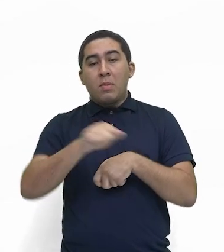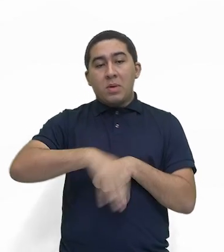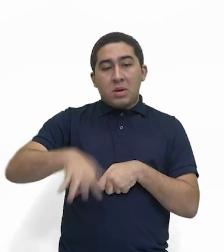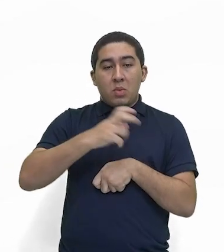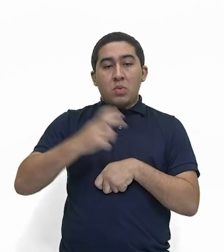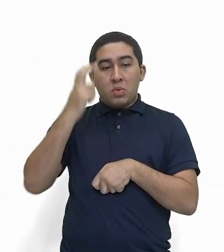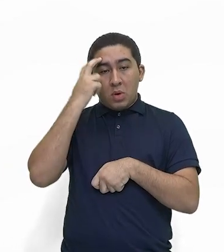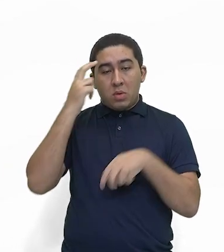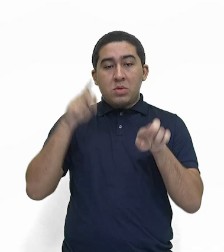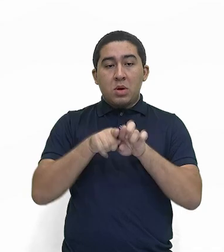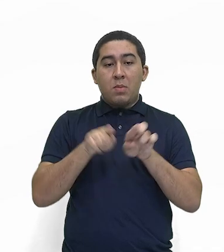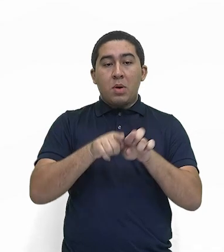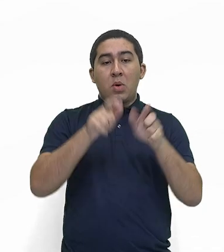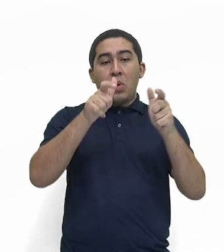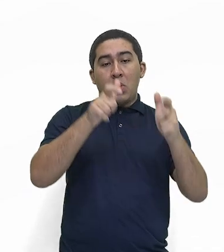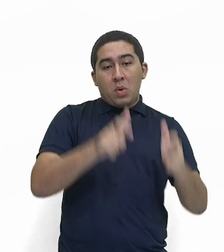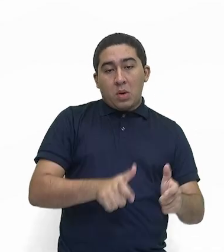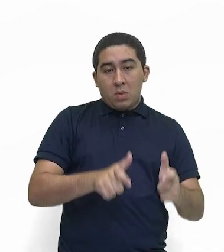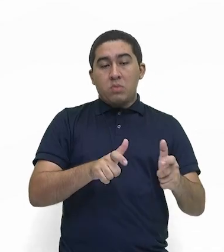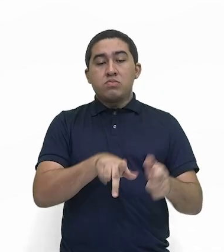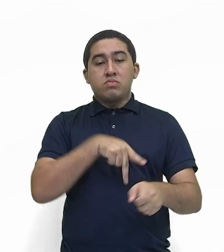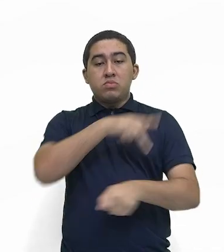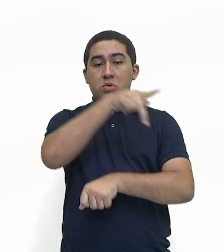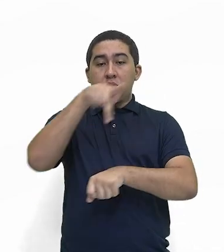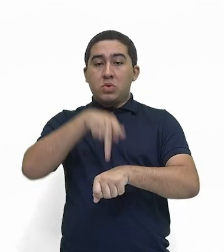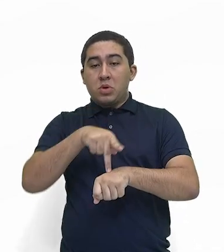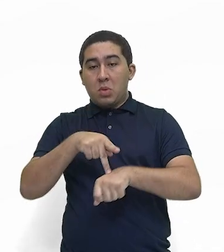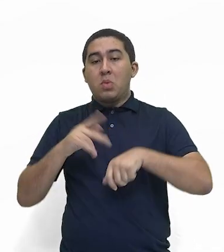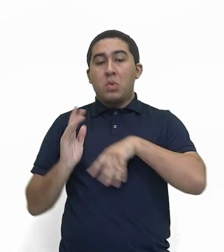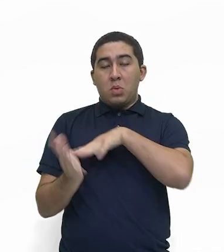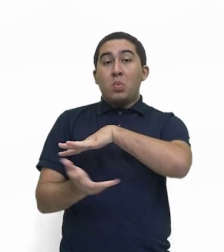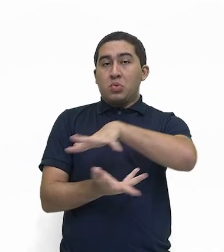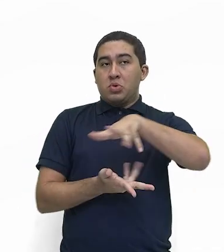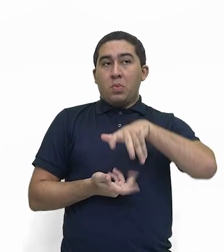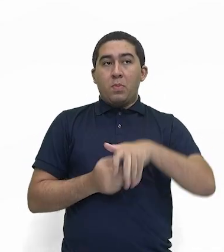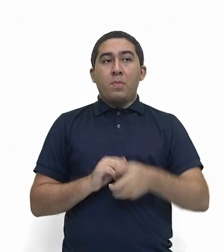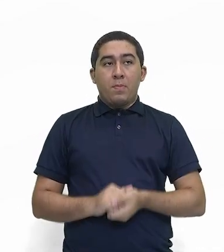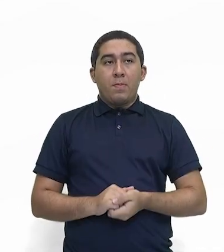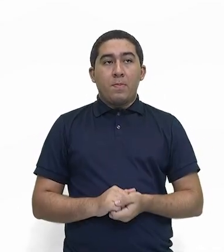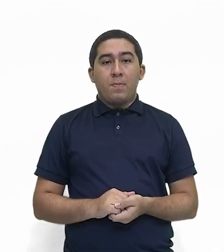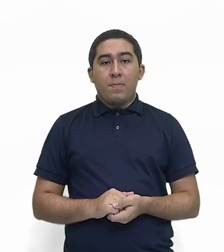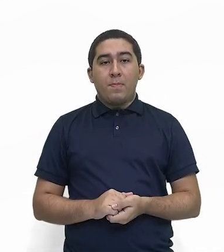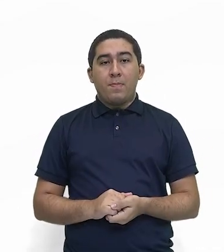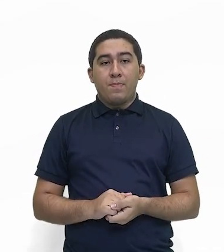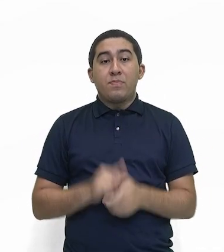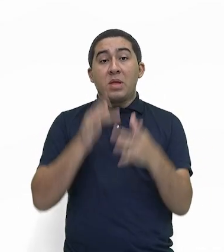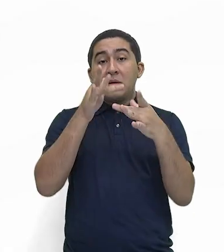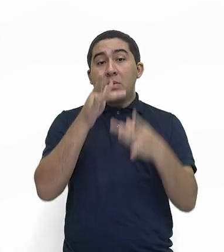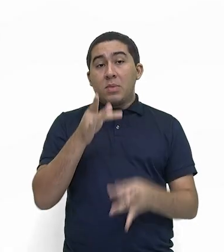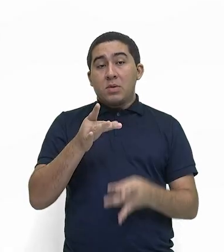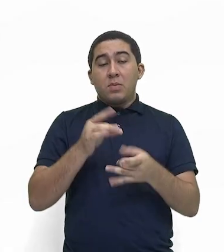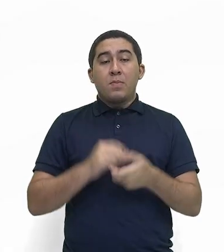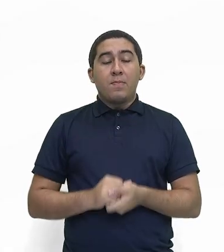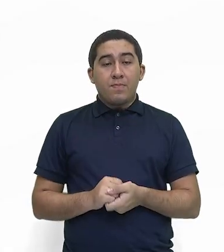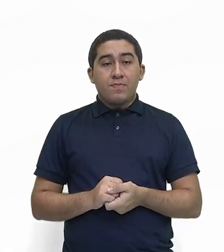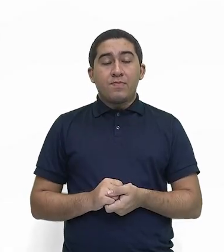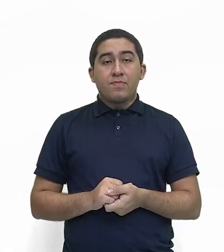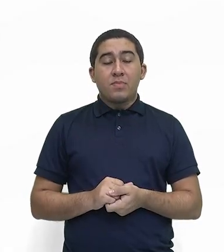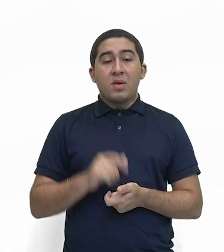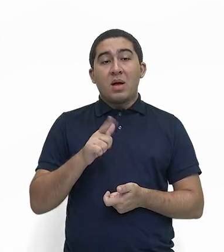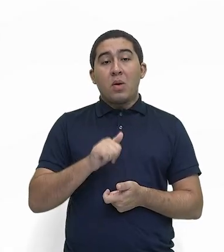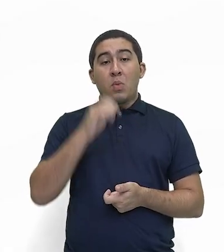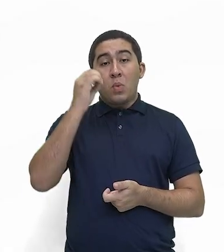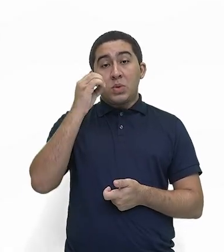e culturais nos âmbitos local, nacional e mundial. O detalhamento, vamos falar sobre